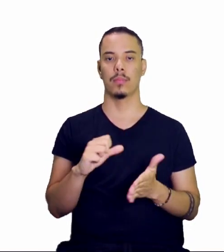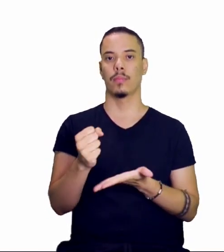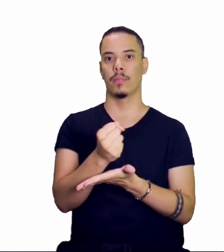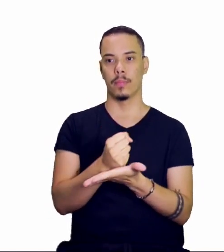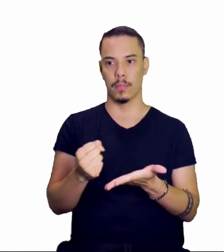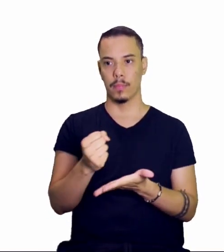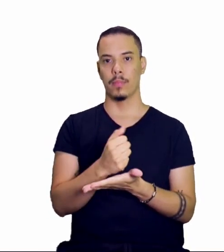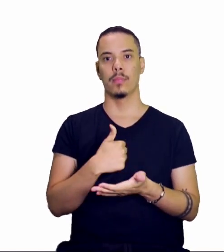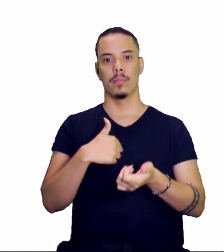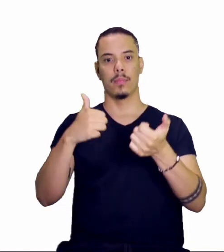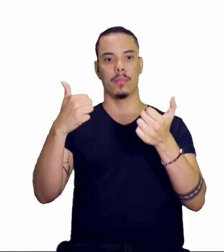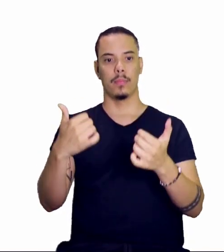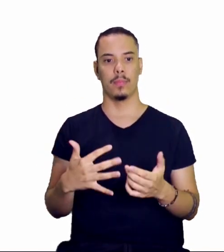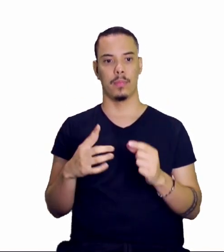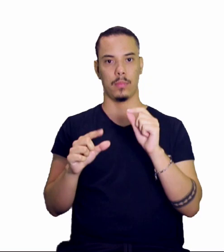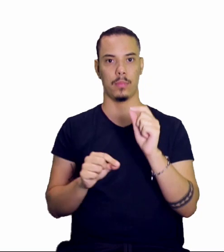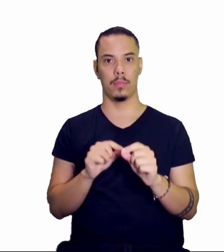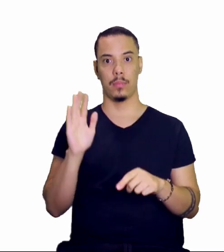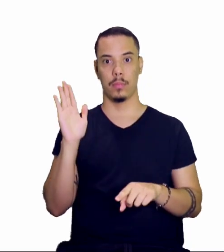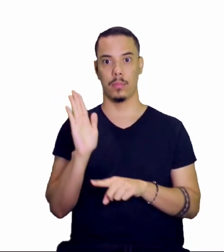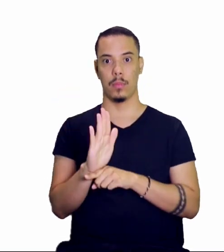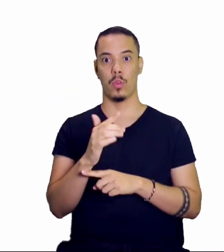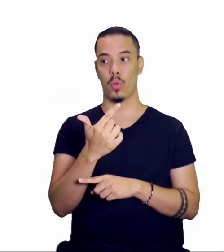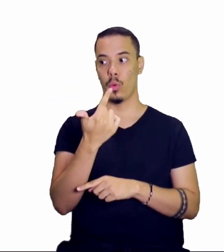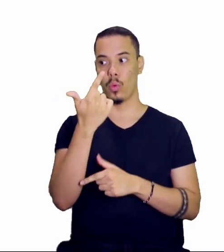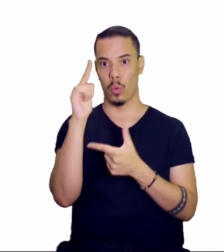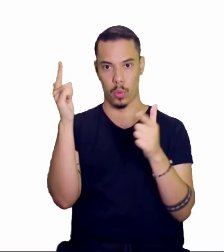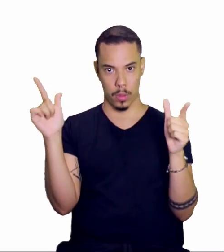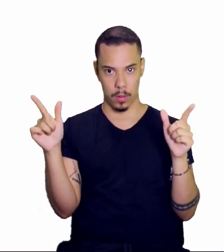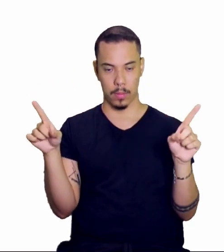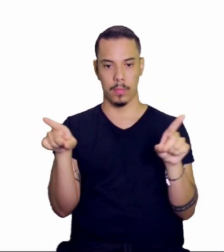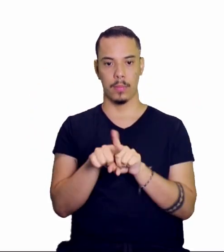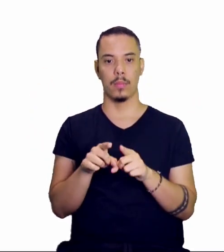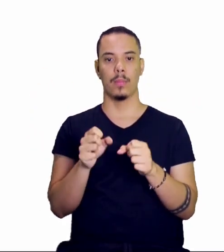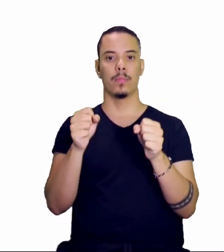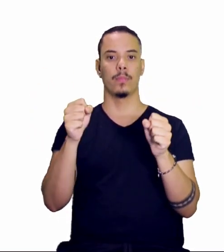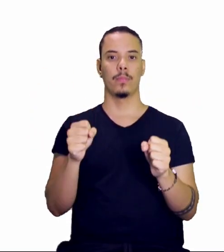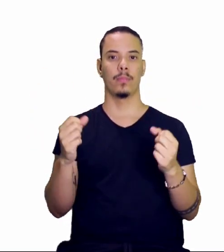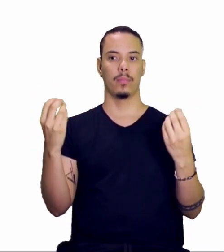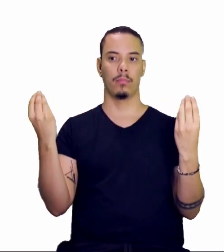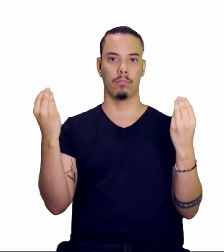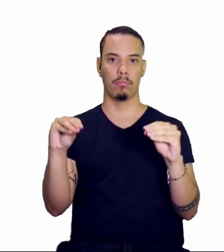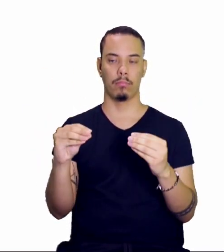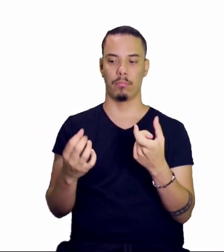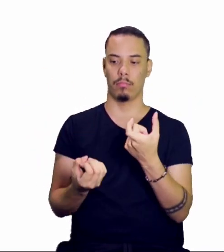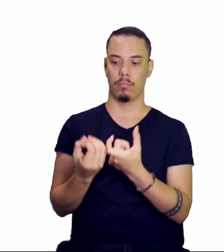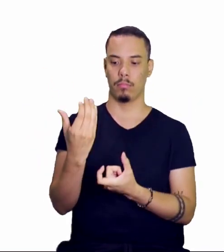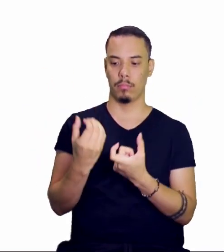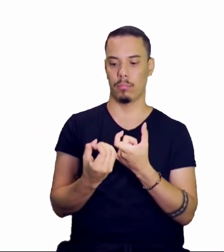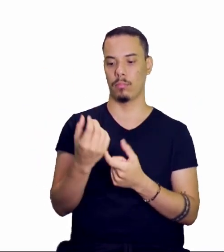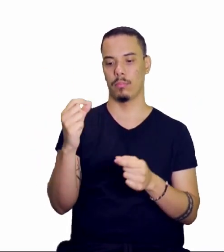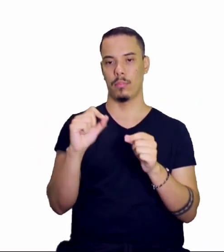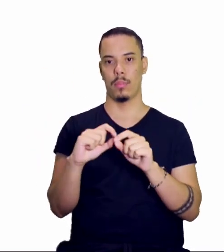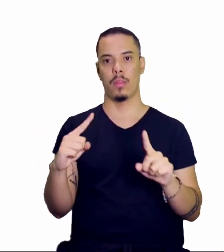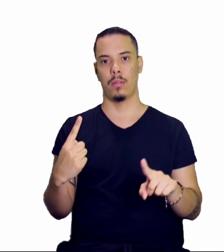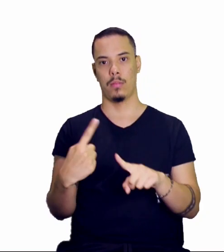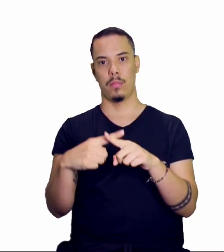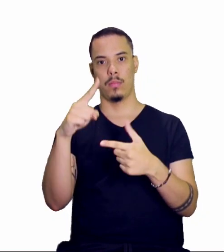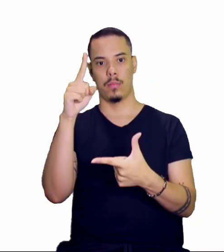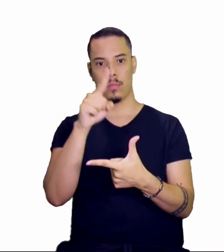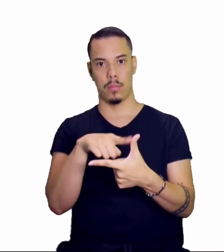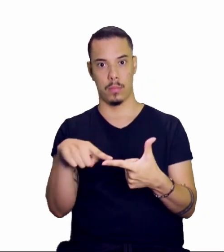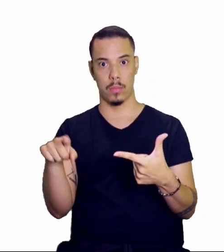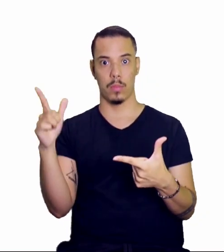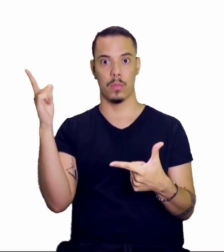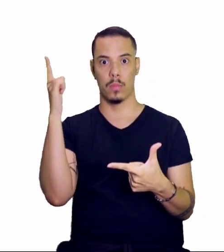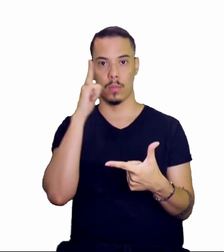que é aquela grandeza que vai dar suporte a outras grandezas. Essas grandezas eu posso colocar em fórmulas, fazer multiplicações e divisões para